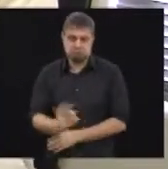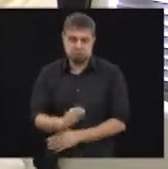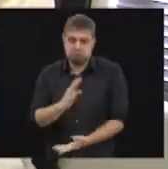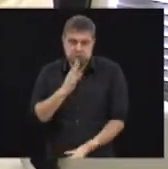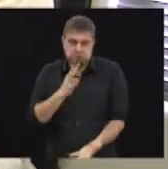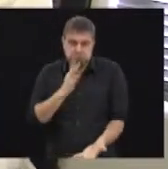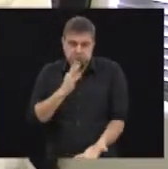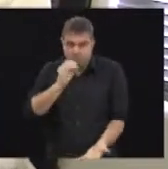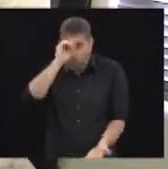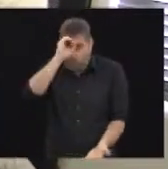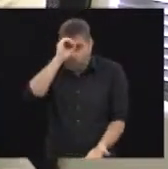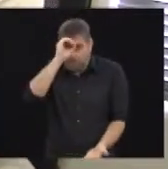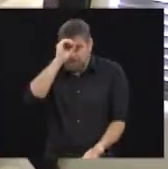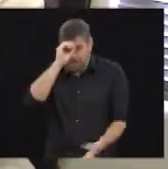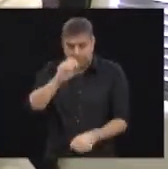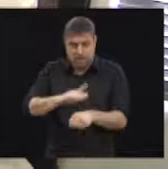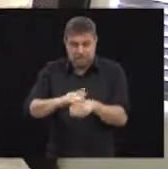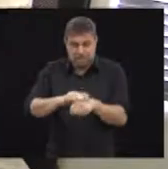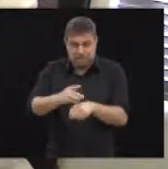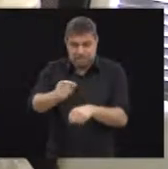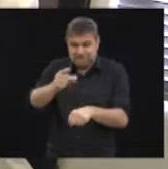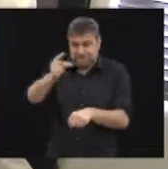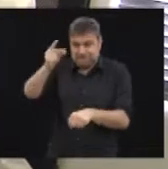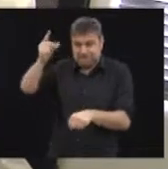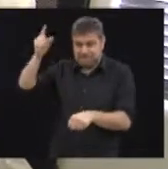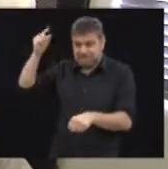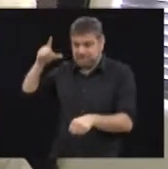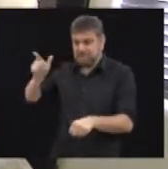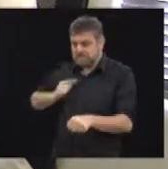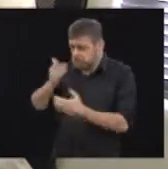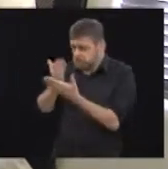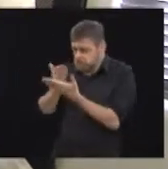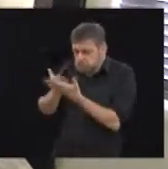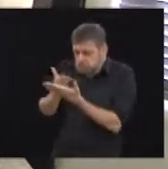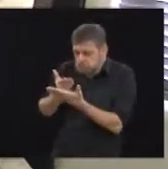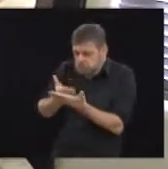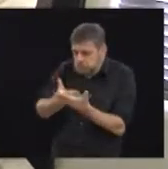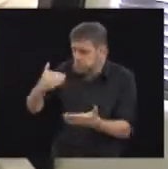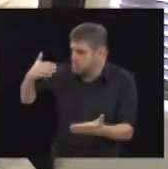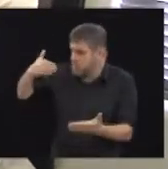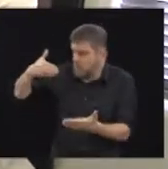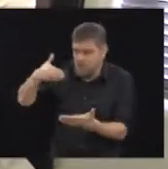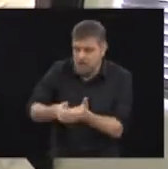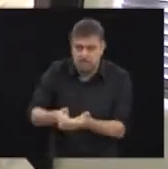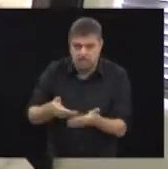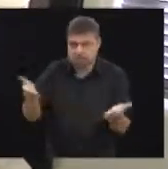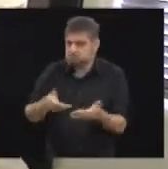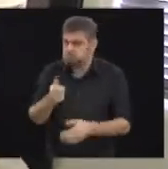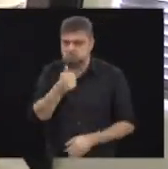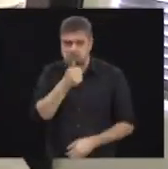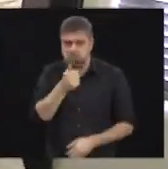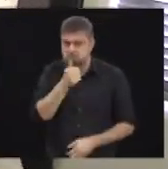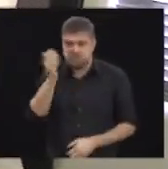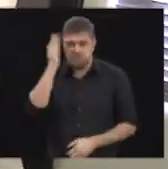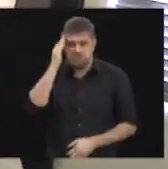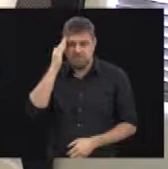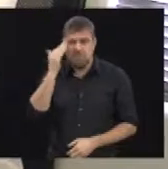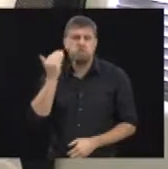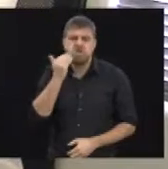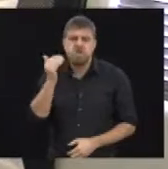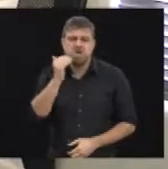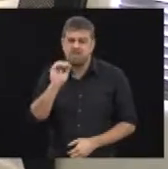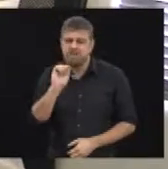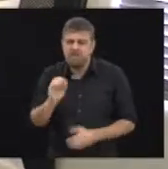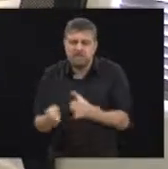doença milenar e que não é, com tudo que existe de evolução, a gente ainda não sabe exatamente aonde está